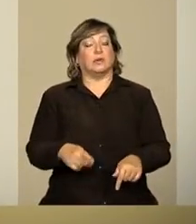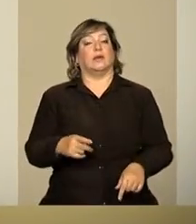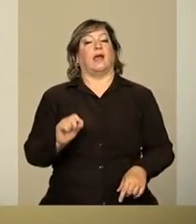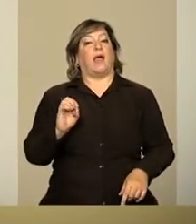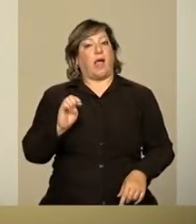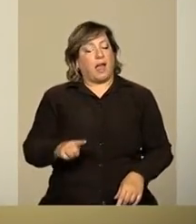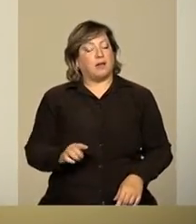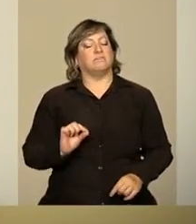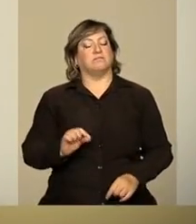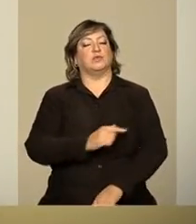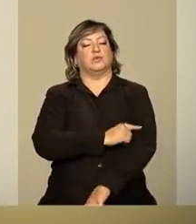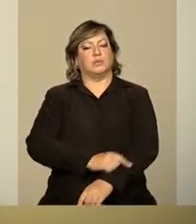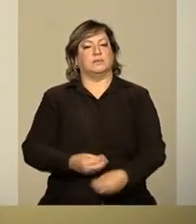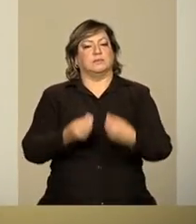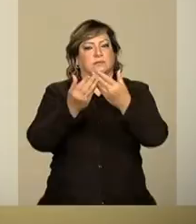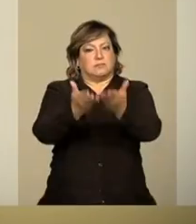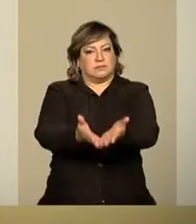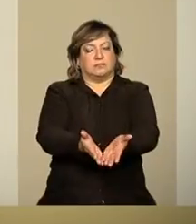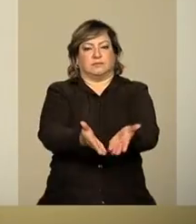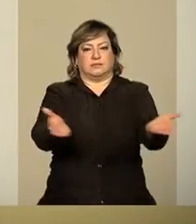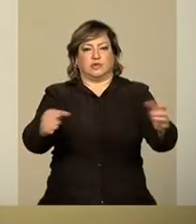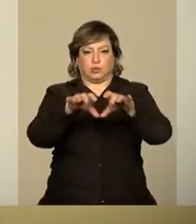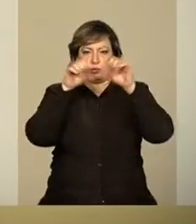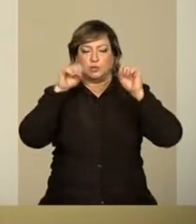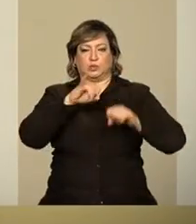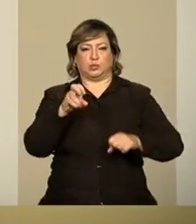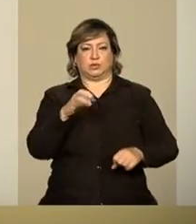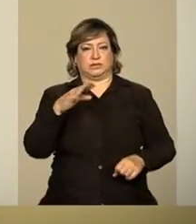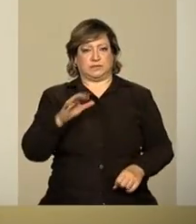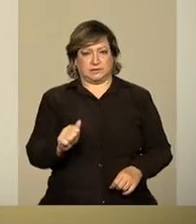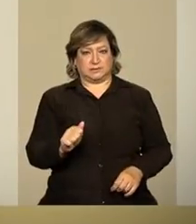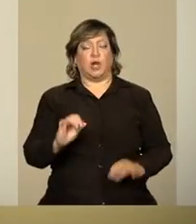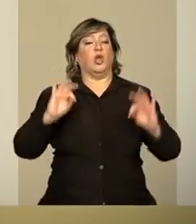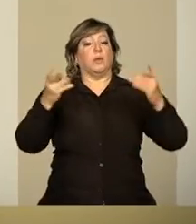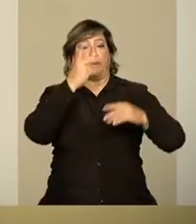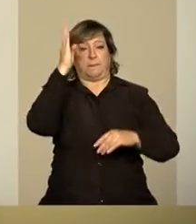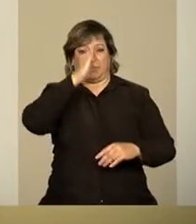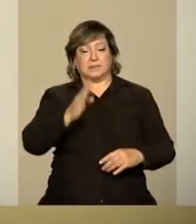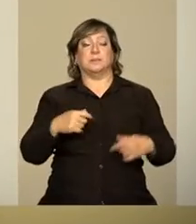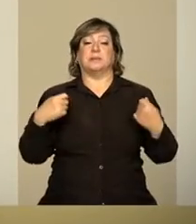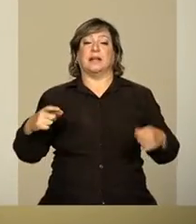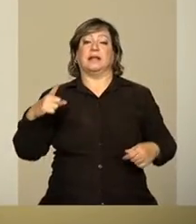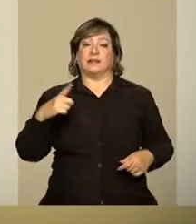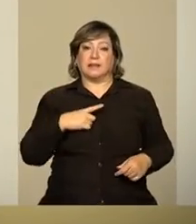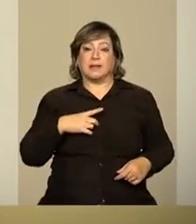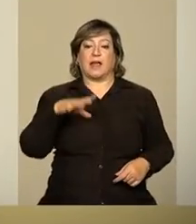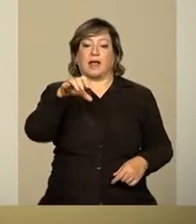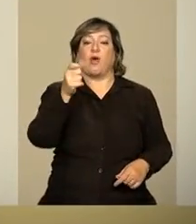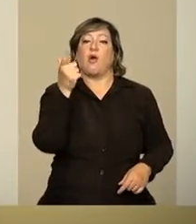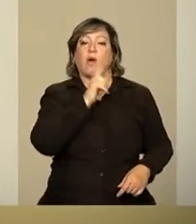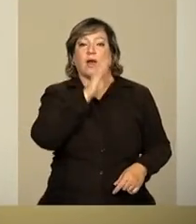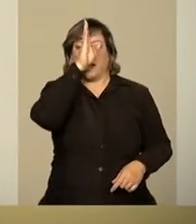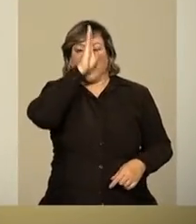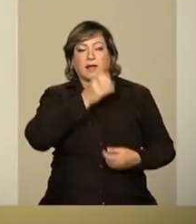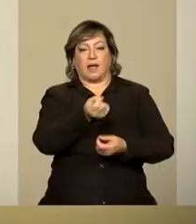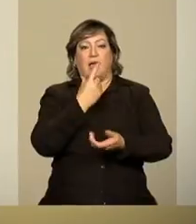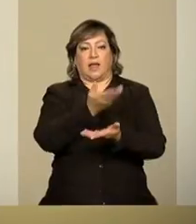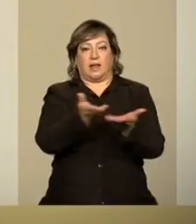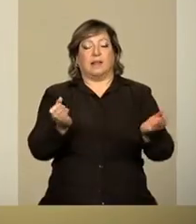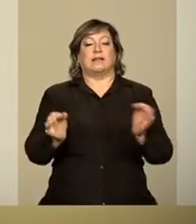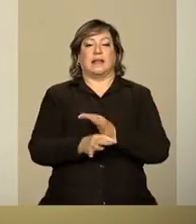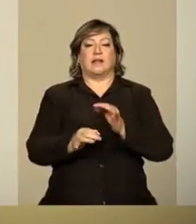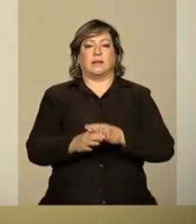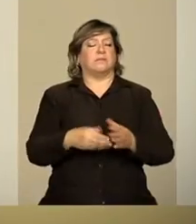Luciano é que é uma questão de Justiça todo brasileiro deve ter acesso ao tratamento e aos remédios que precisar